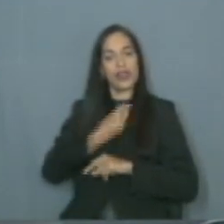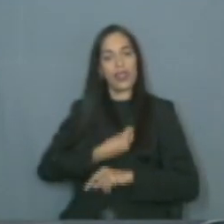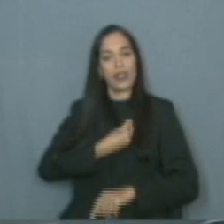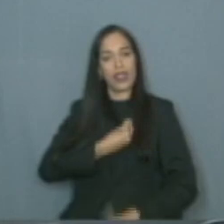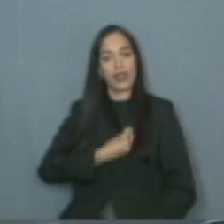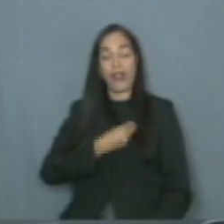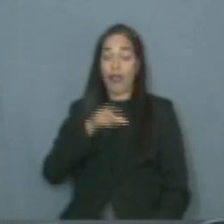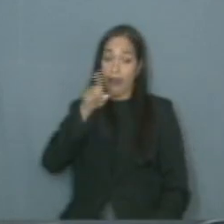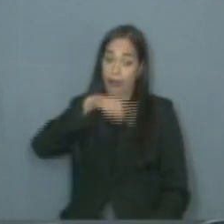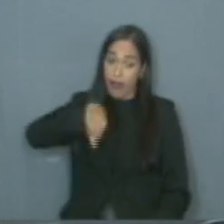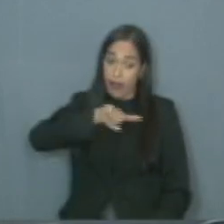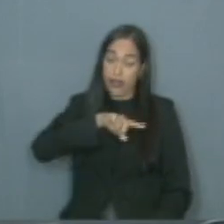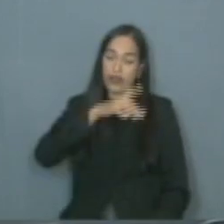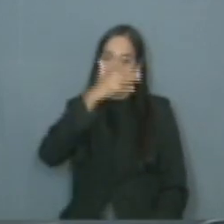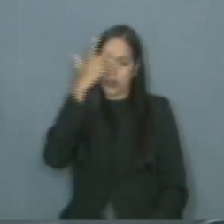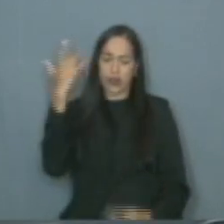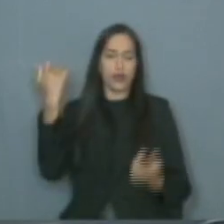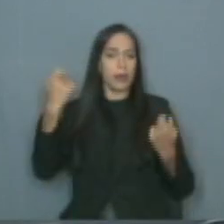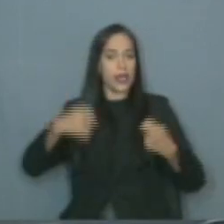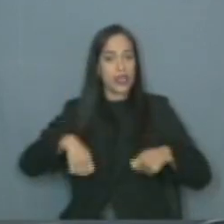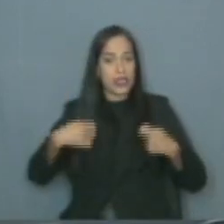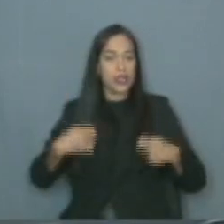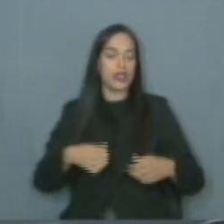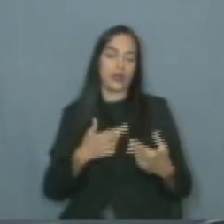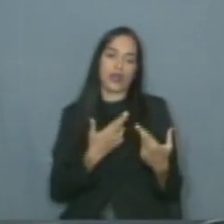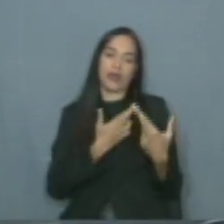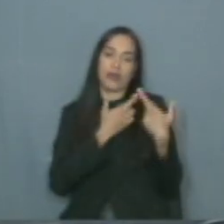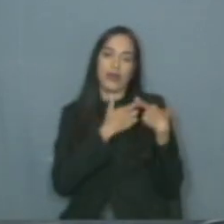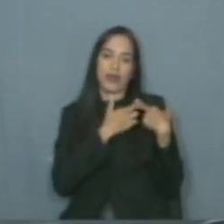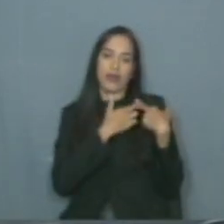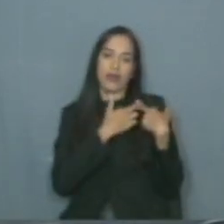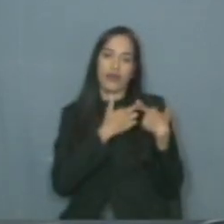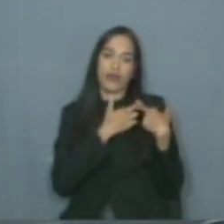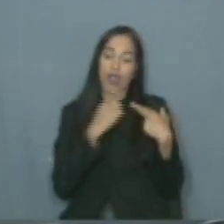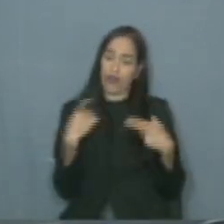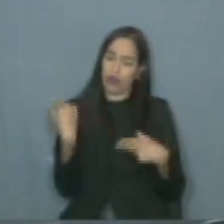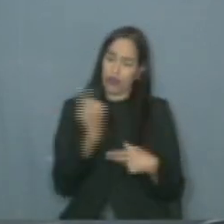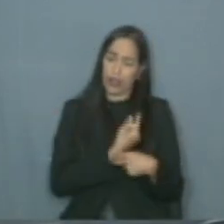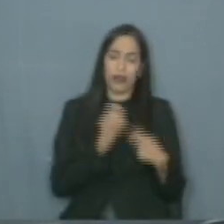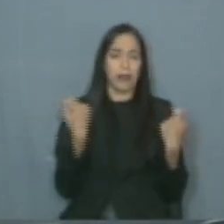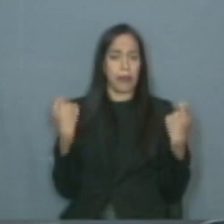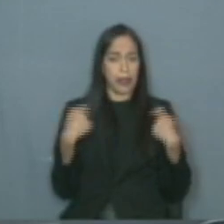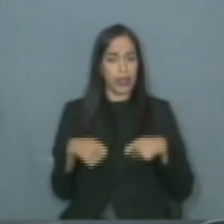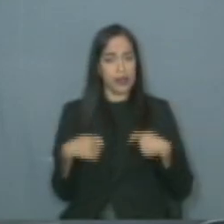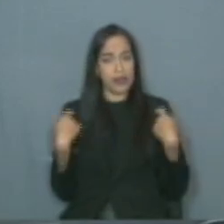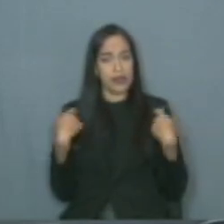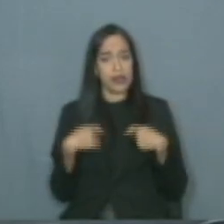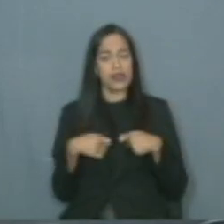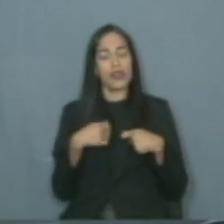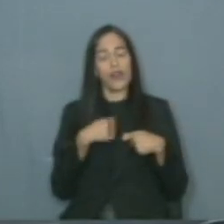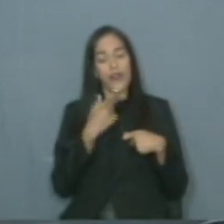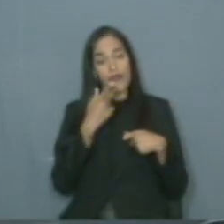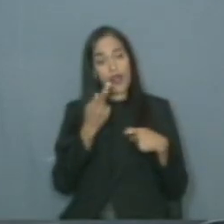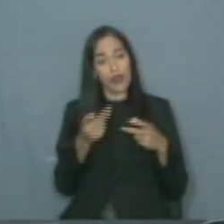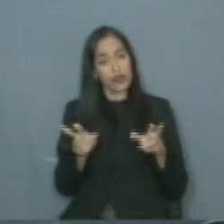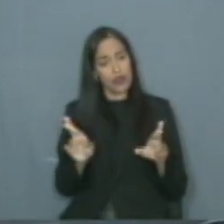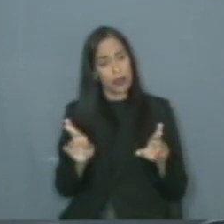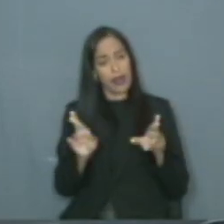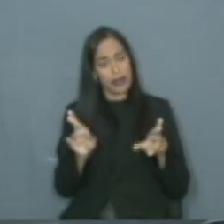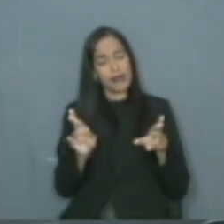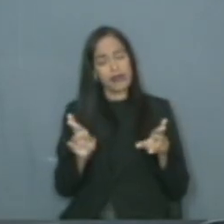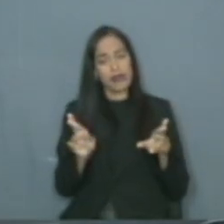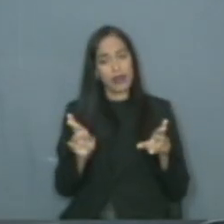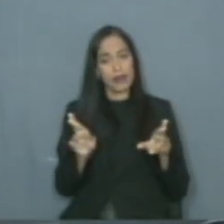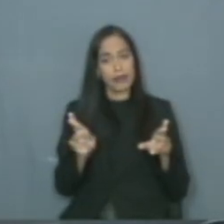pessoas precisam ser responsabilizadas. Isso tem que mudar. A gente precisa, e falo com carinho, falo com esperança, vereador Tadeu, falo